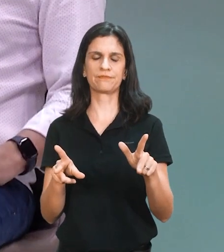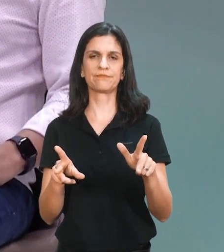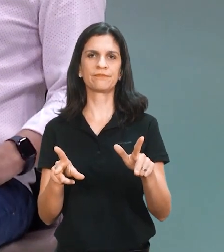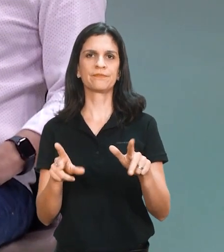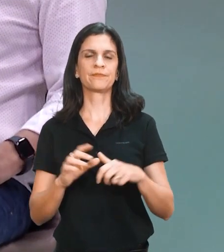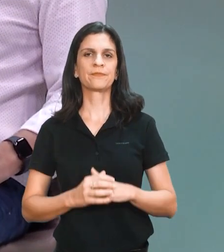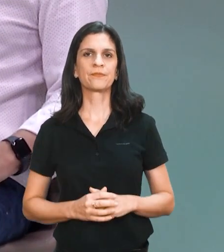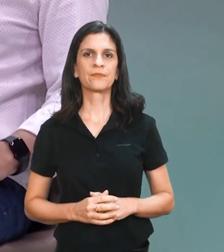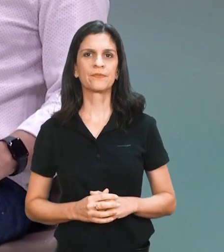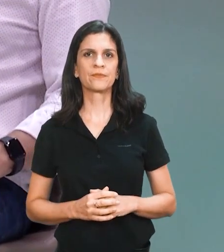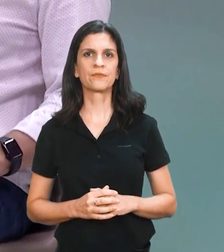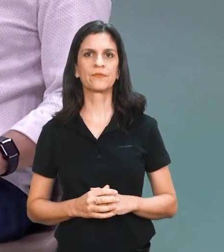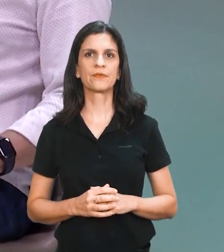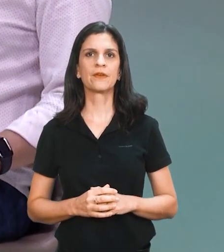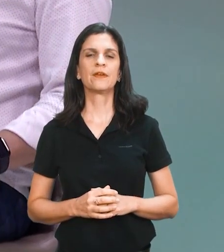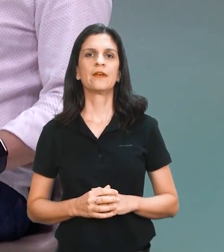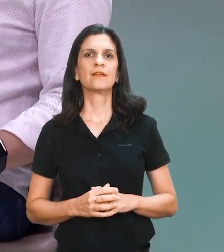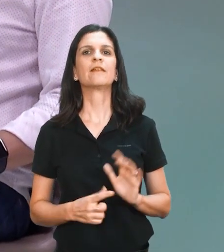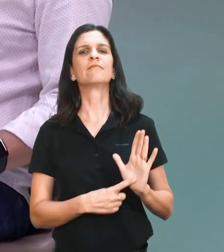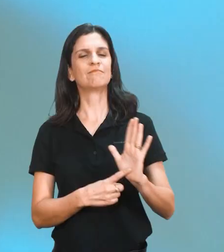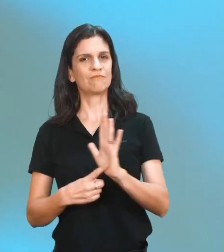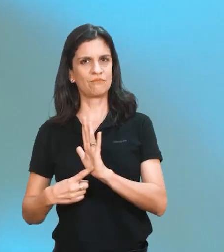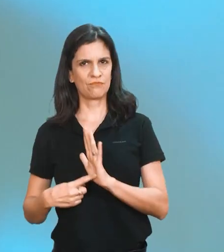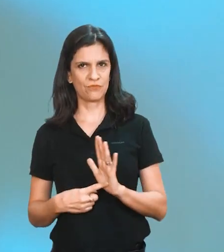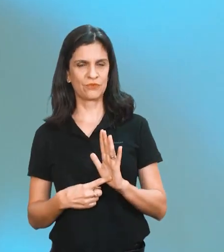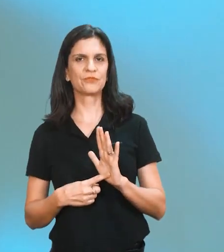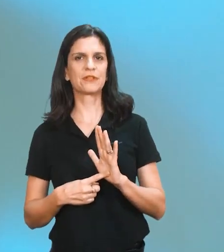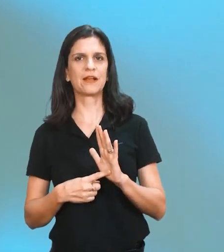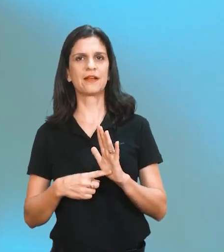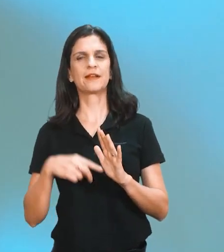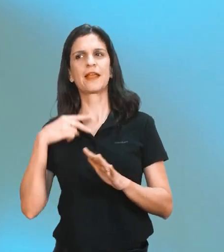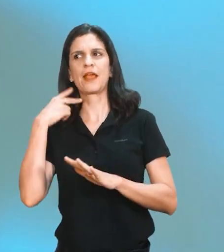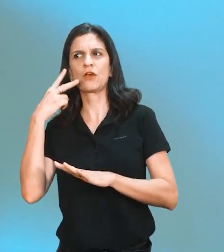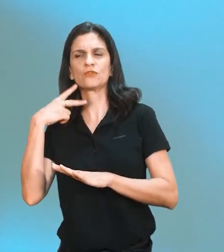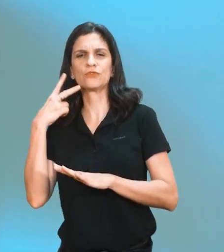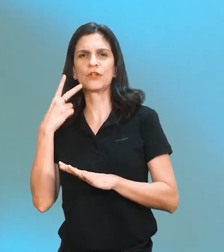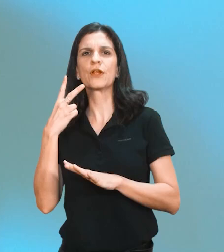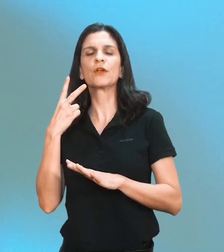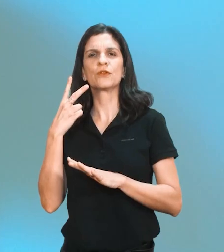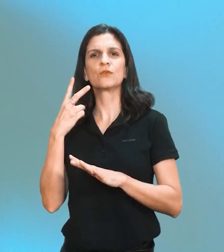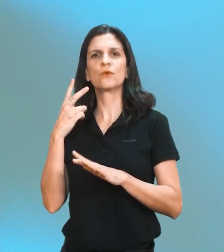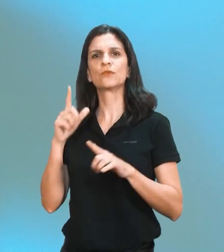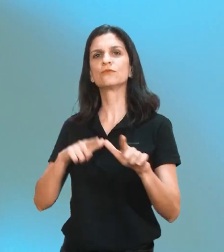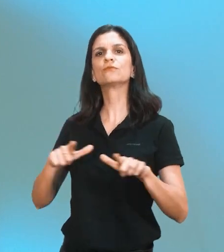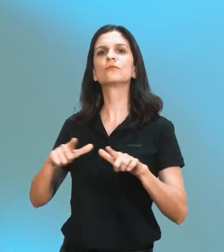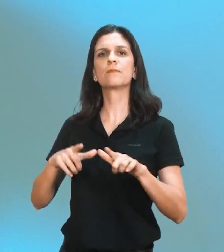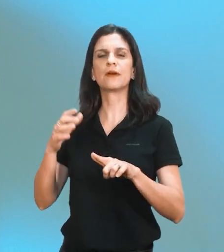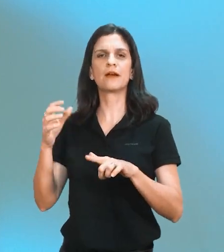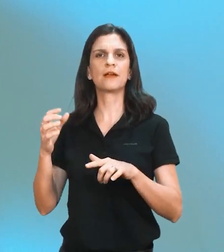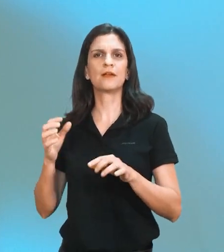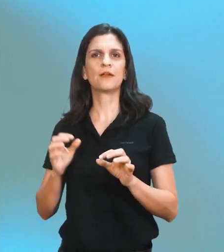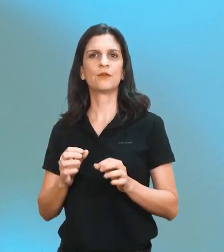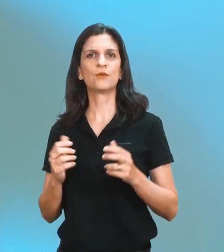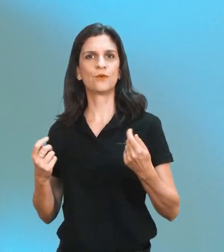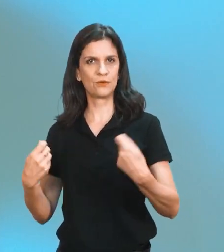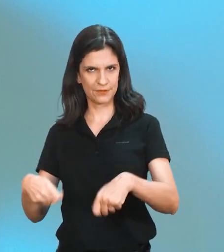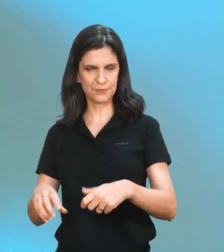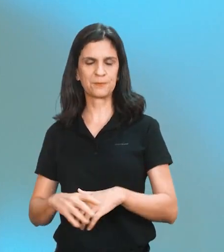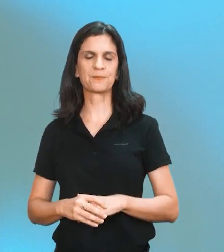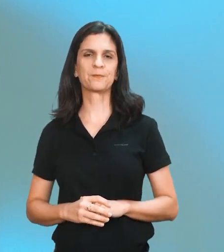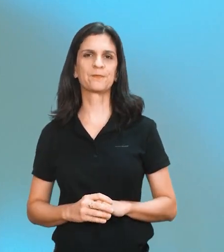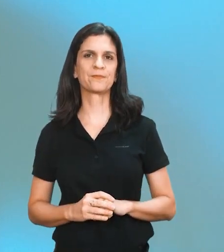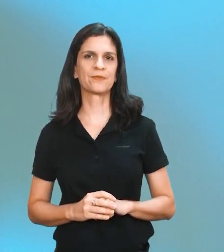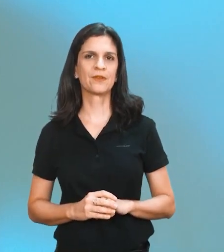aquelas pessoas que estão ali nos procurando. Aí consegue até colocar ali como que funciona mesmo o Sim. trabalho do parlamento. E além dessas